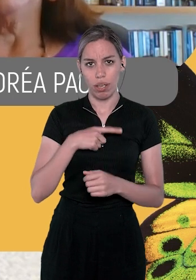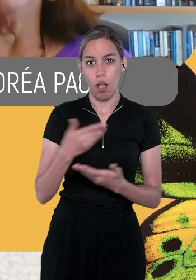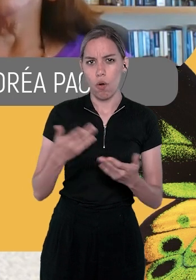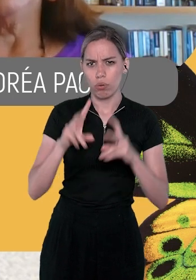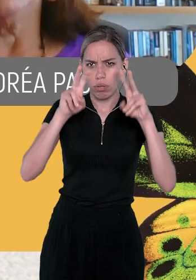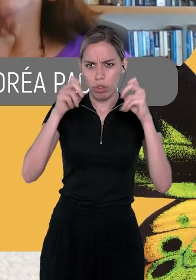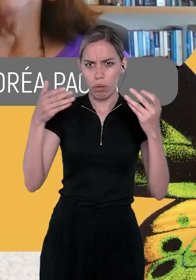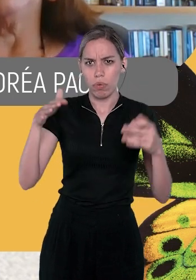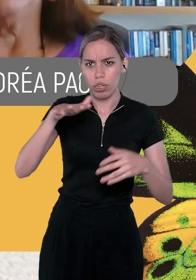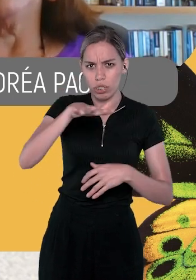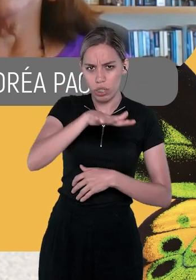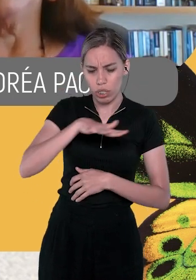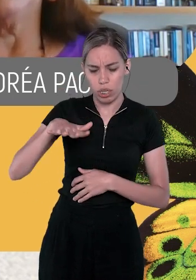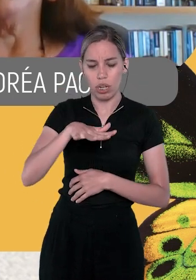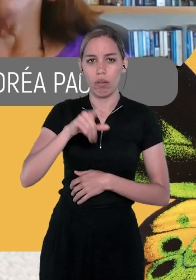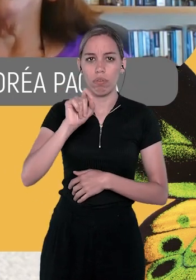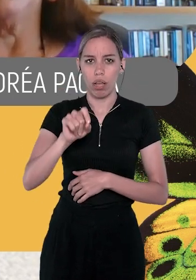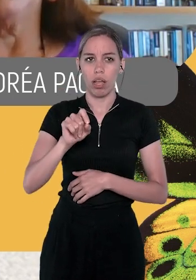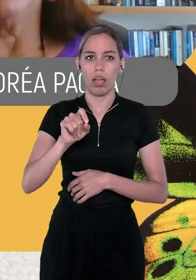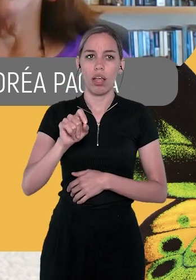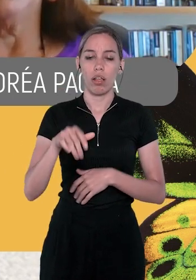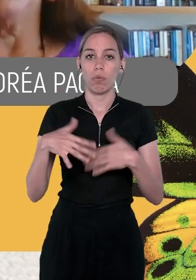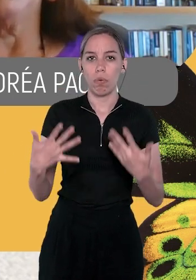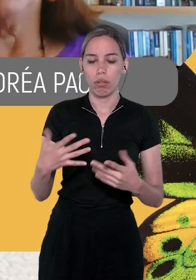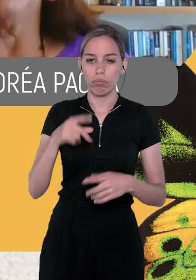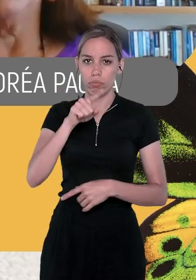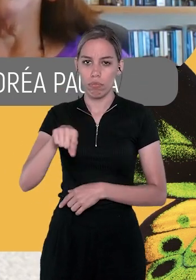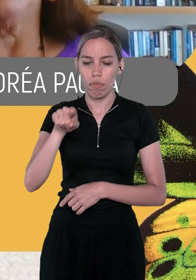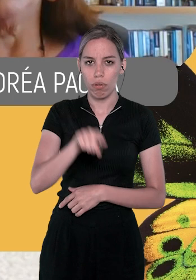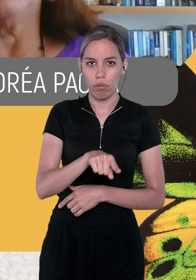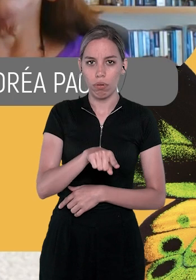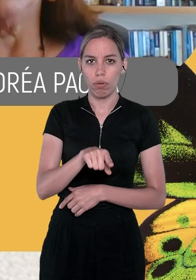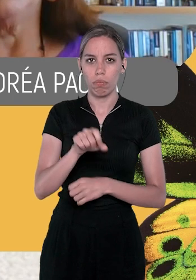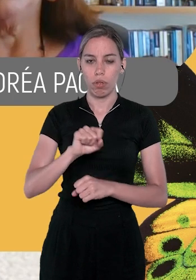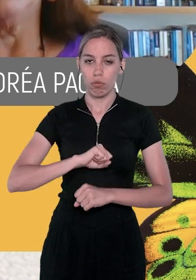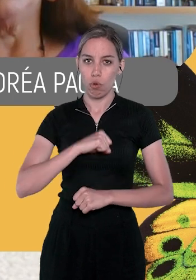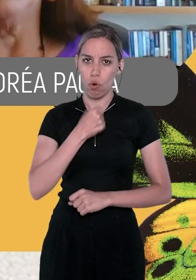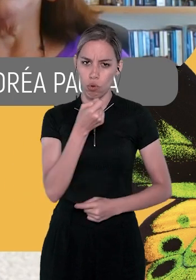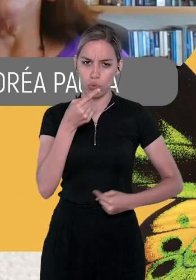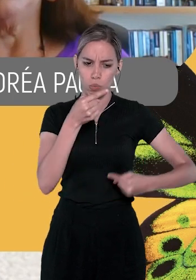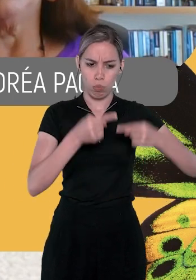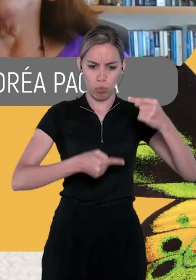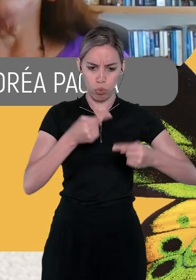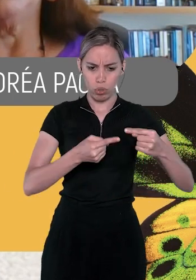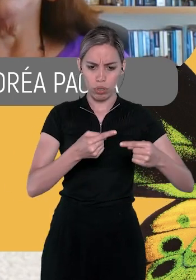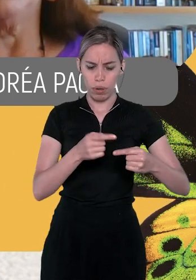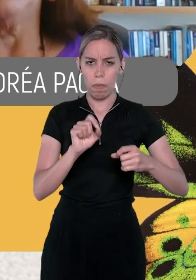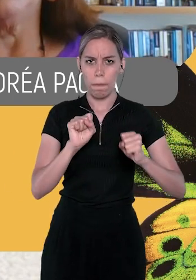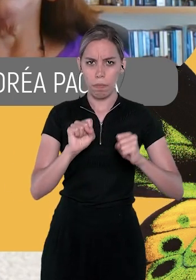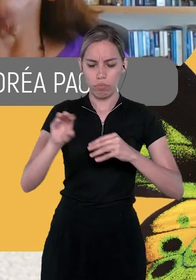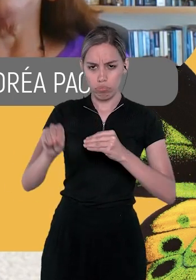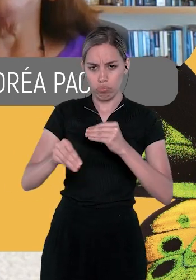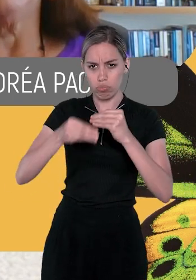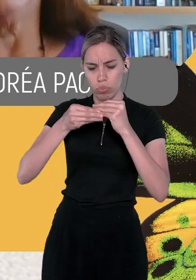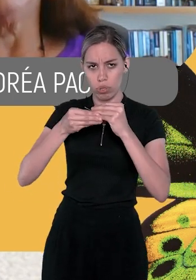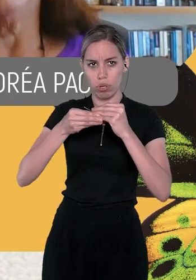que é claro, vai se expandir, é quando o cancelamento pelos ódios políticos se soma à